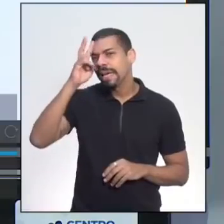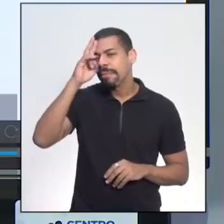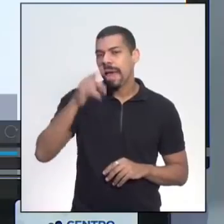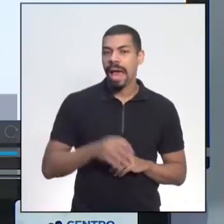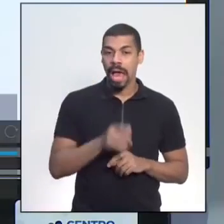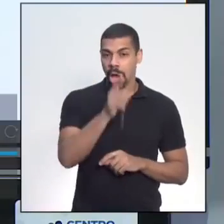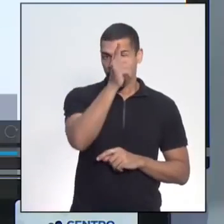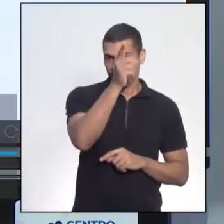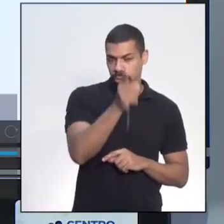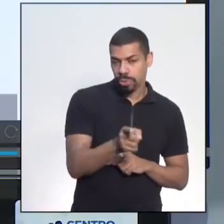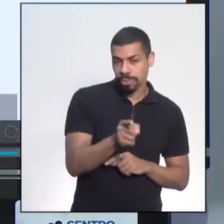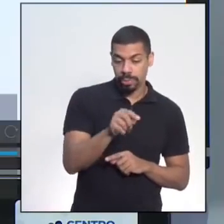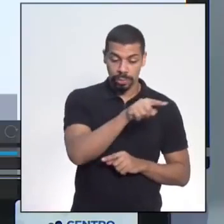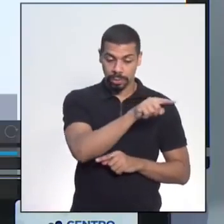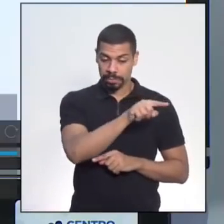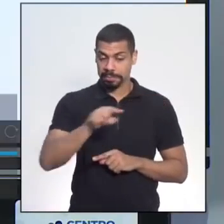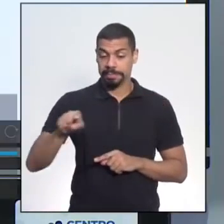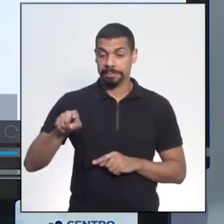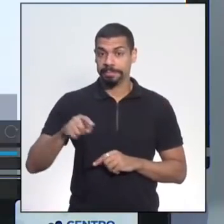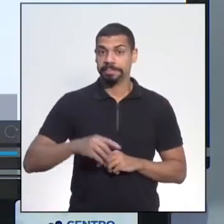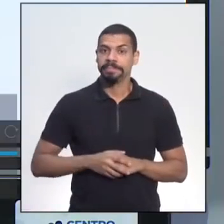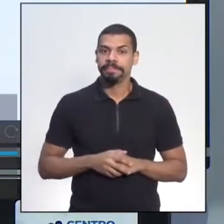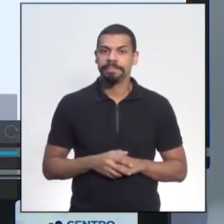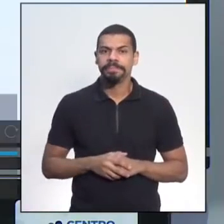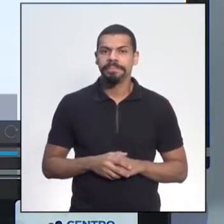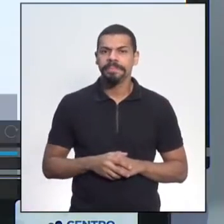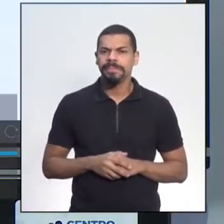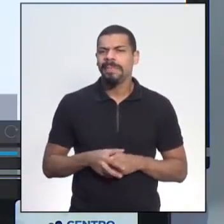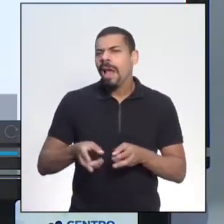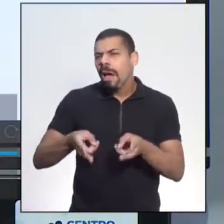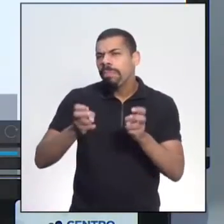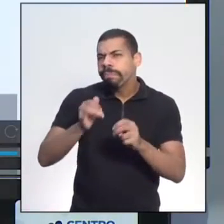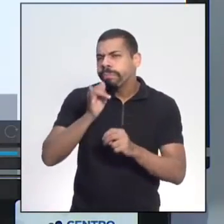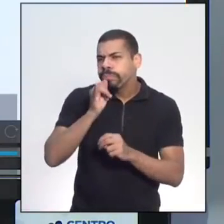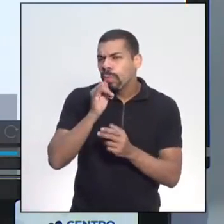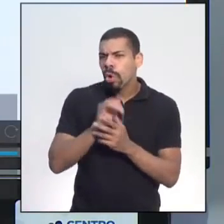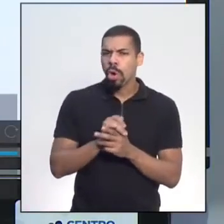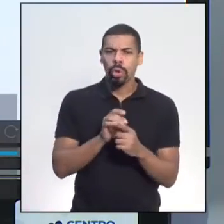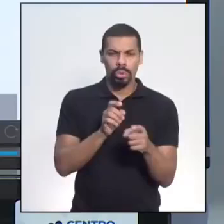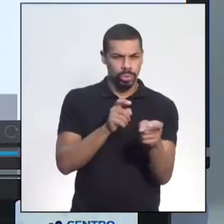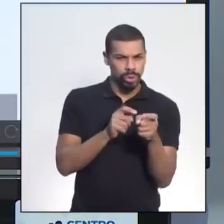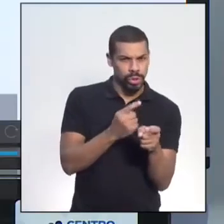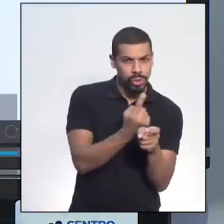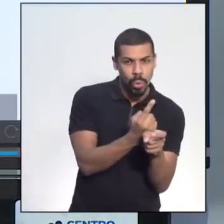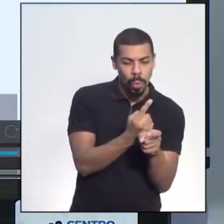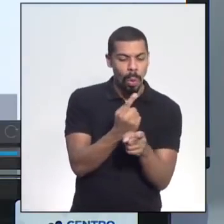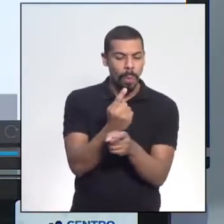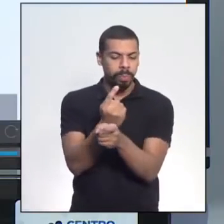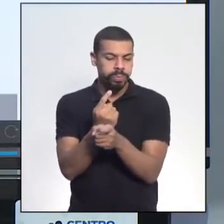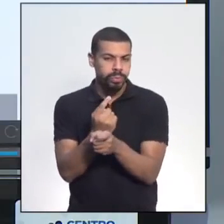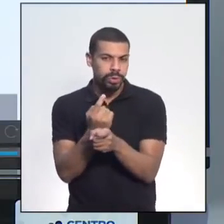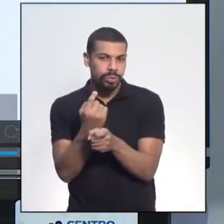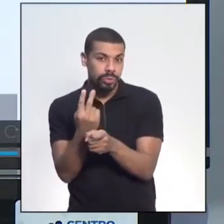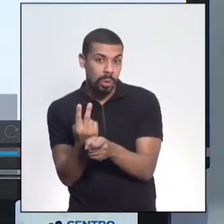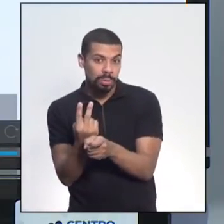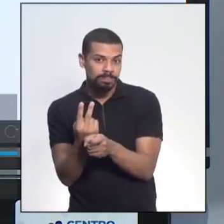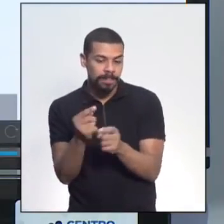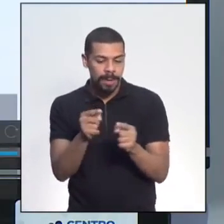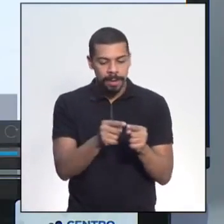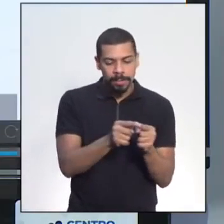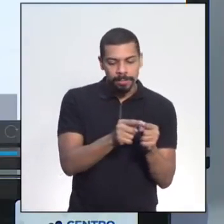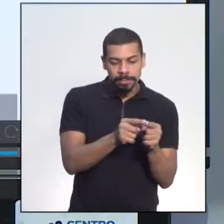e o x2 e o y2, que é o segundo ponto. Percebo que do x1 para o x2 está